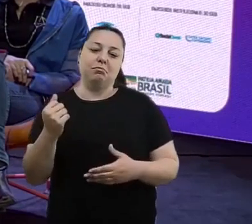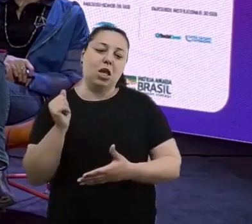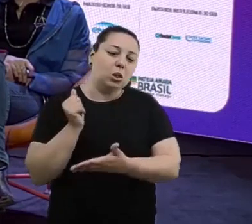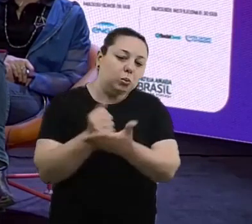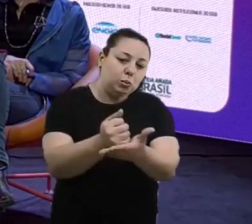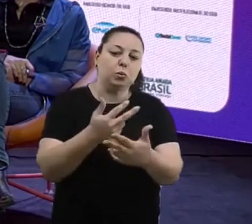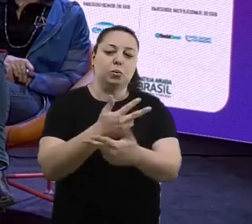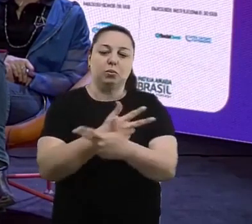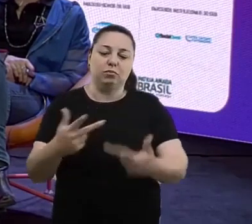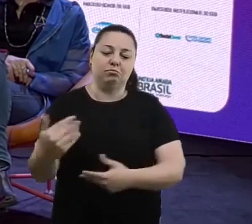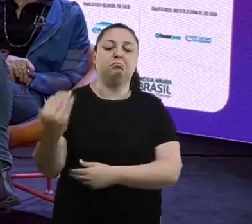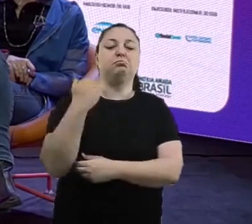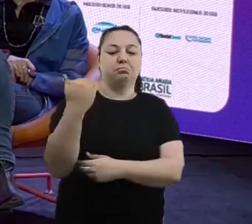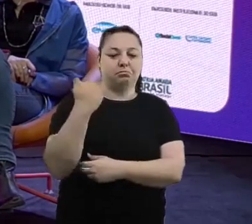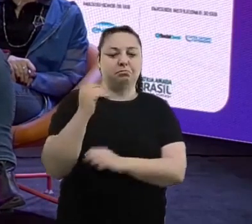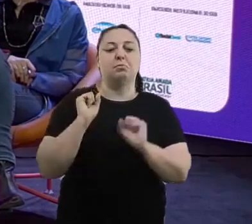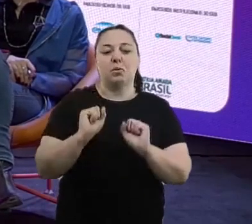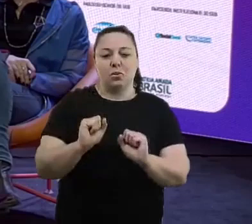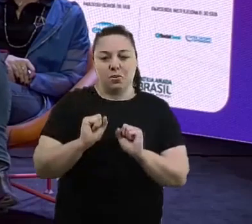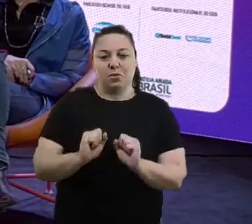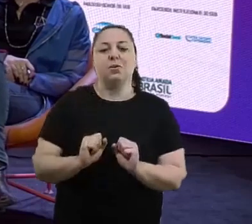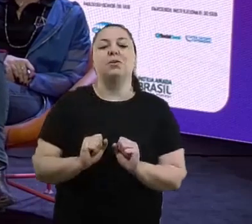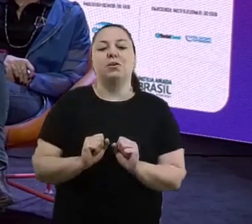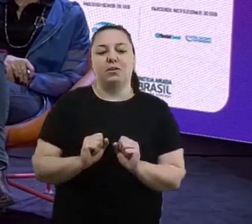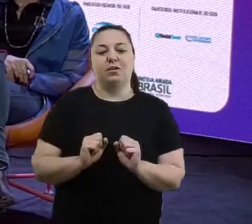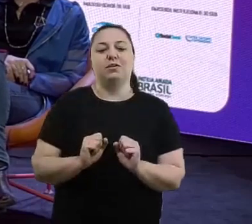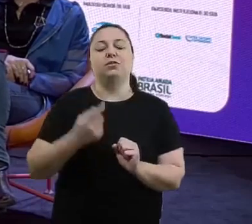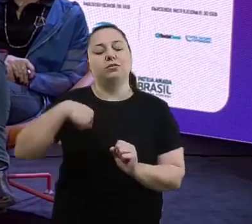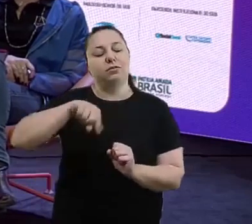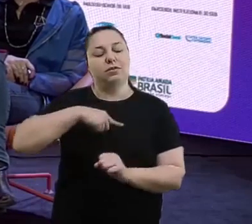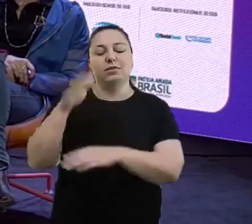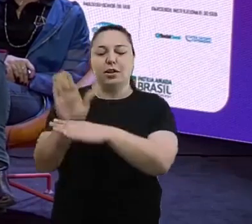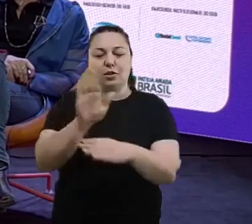essas informações. Posteriormente, fizemos um trabalho de análise